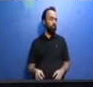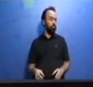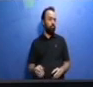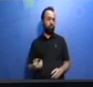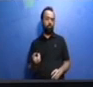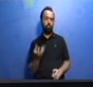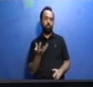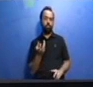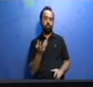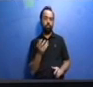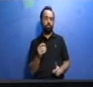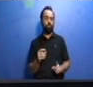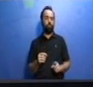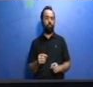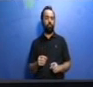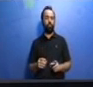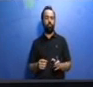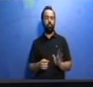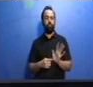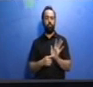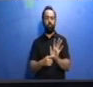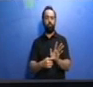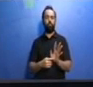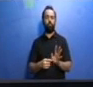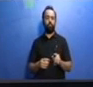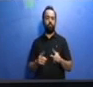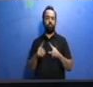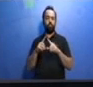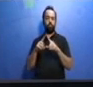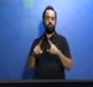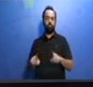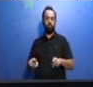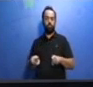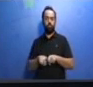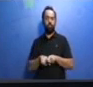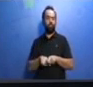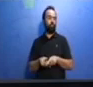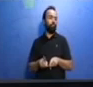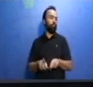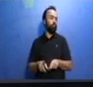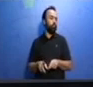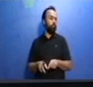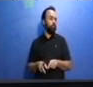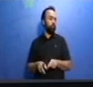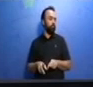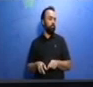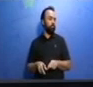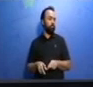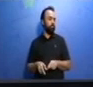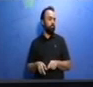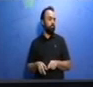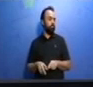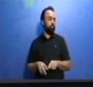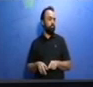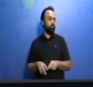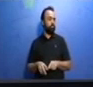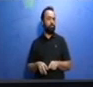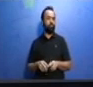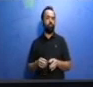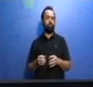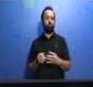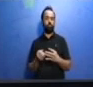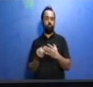foi aquecida ou utilizado catalisadores, é usado um triângulo. Quando ocorre a formação de